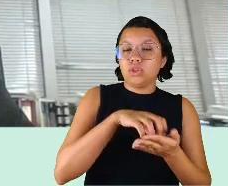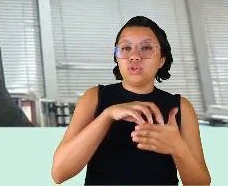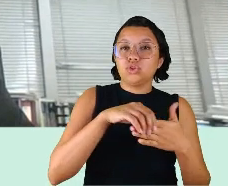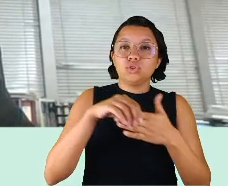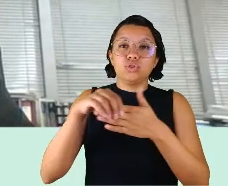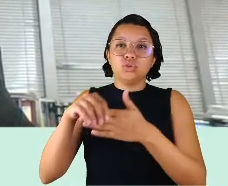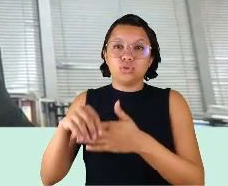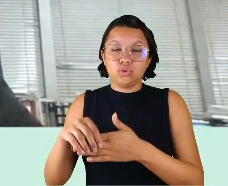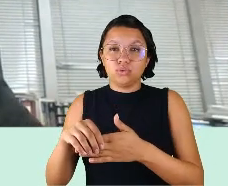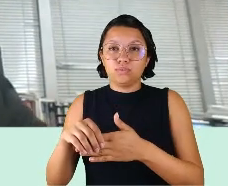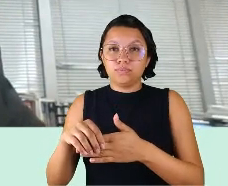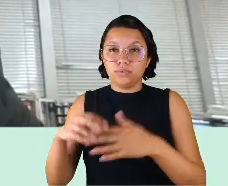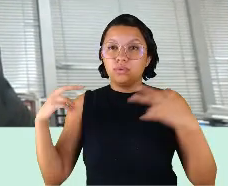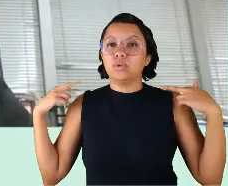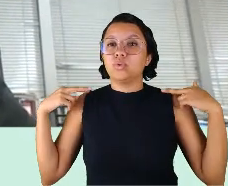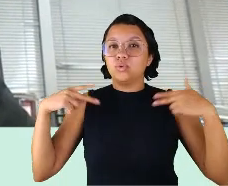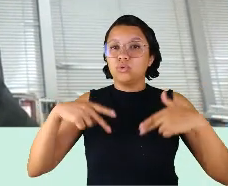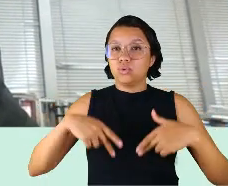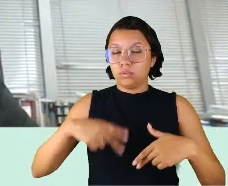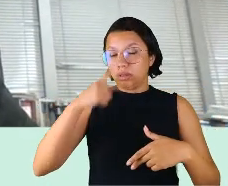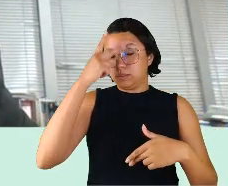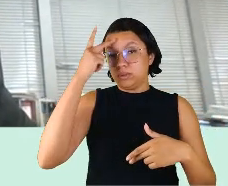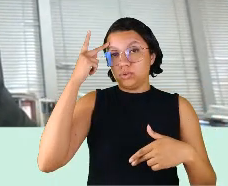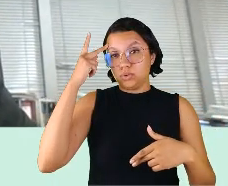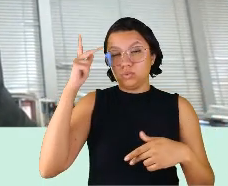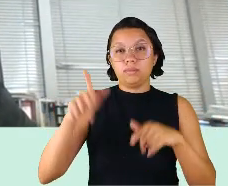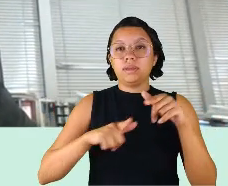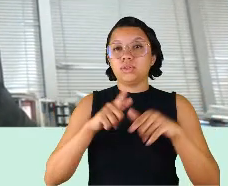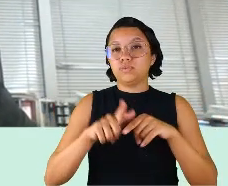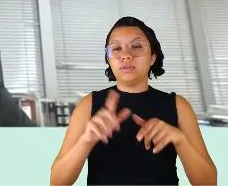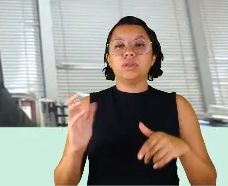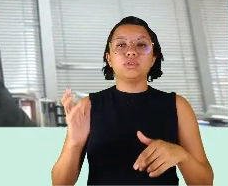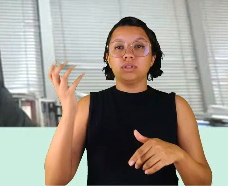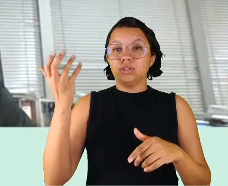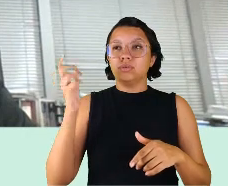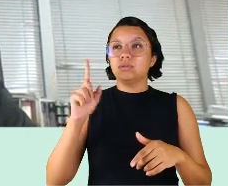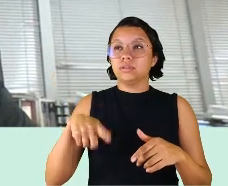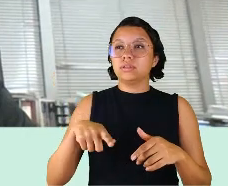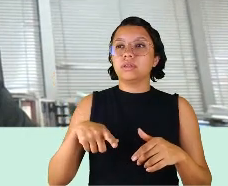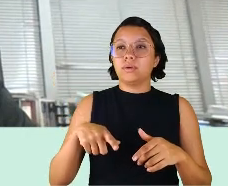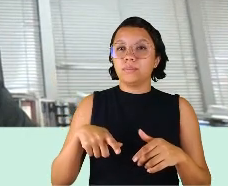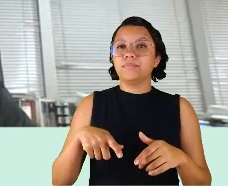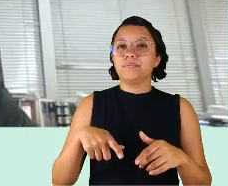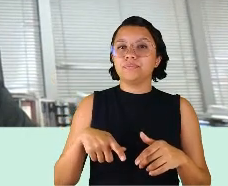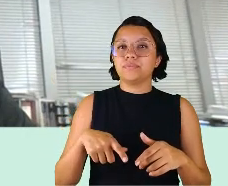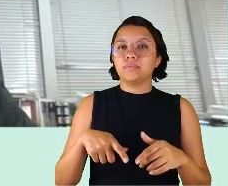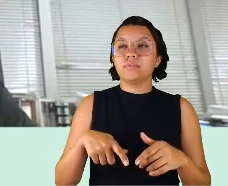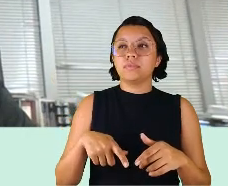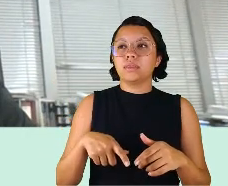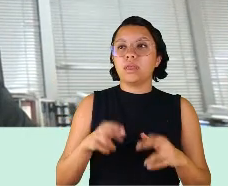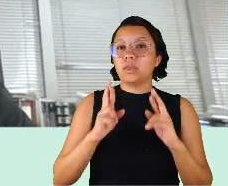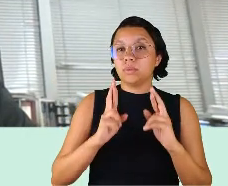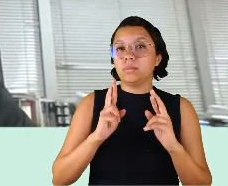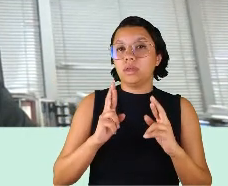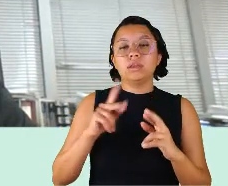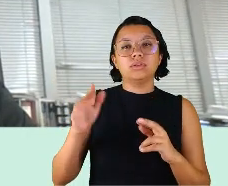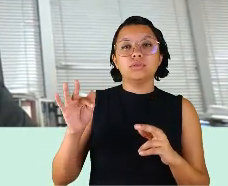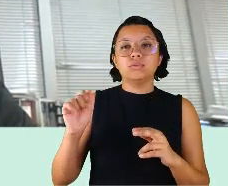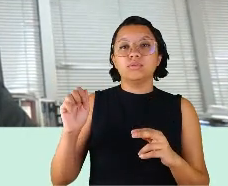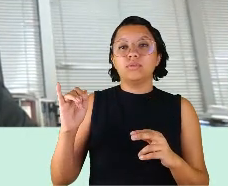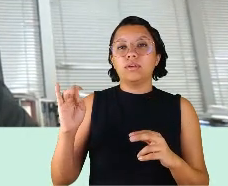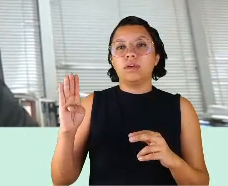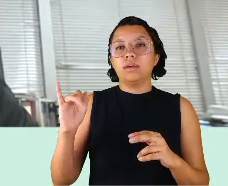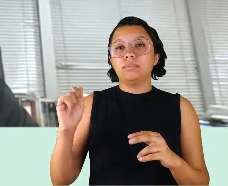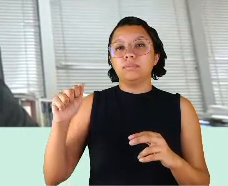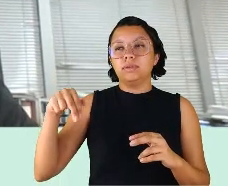recursos humanos para a atividade fim, decisões são as apostas do Fabiano, em linha aqui com o